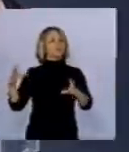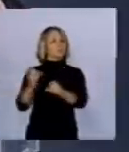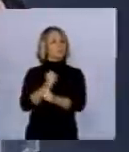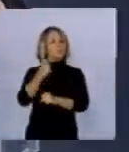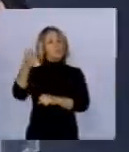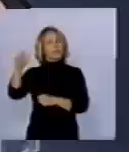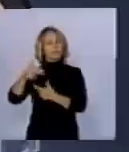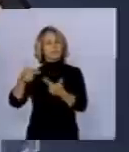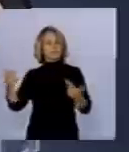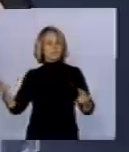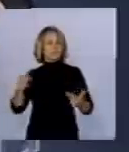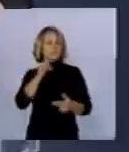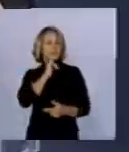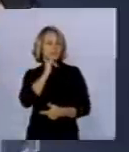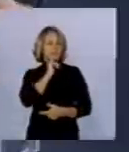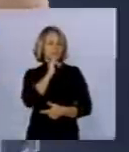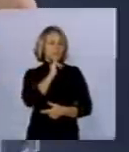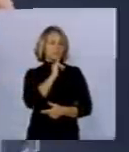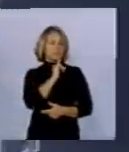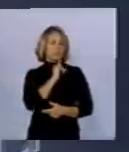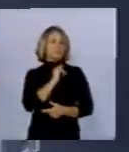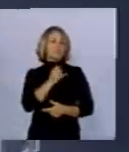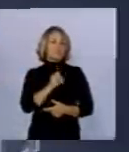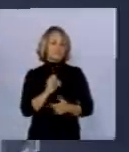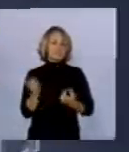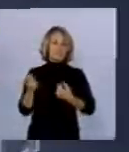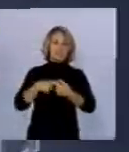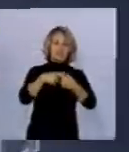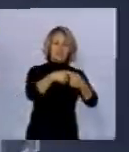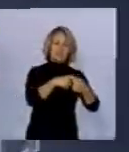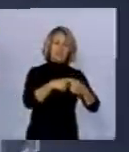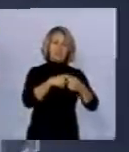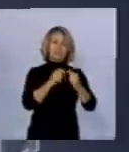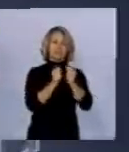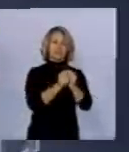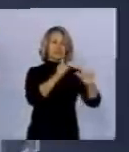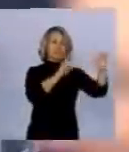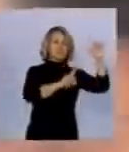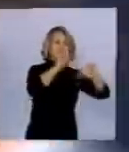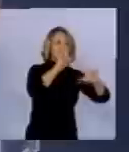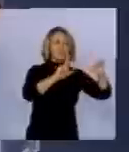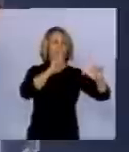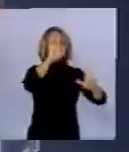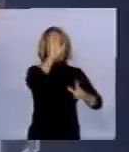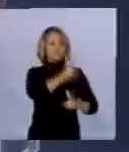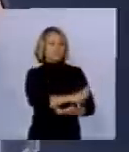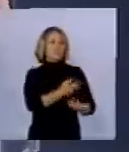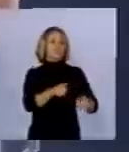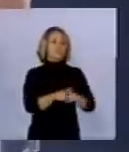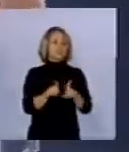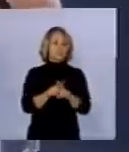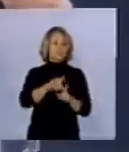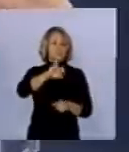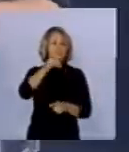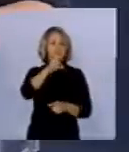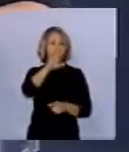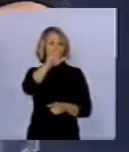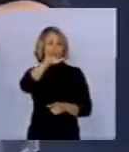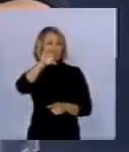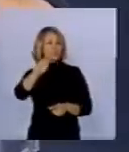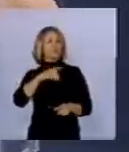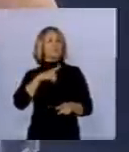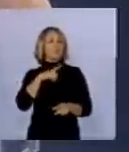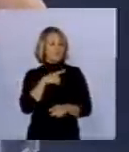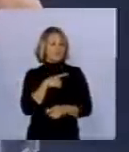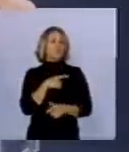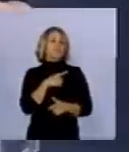diversas fontes como por exemplo se aliá TV aberta por exemplo julios Fantasmas contou com recursos da Record e da